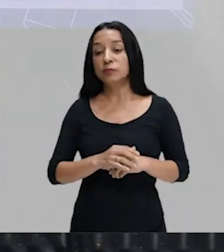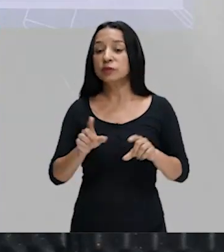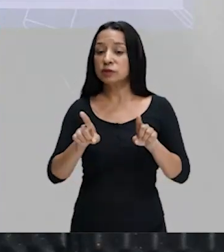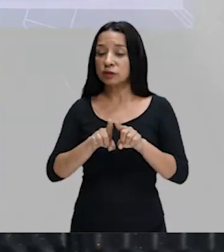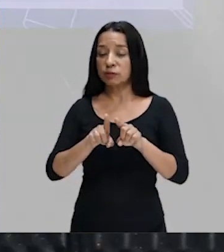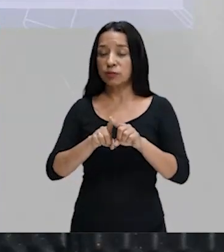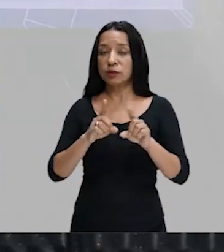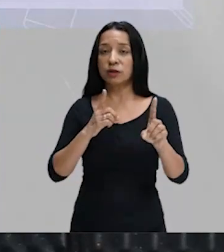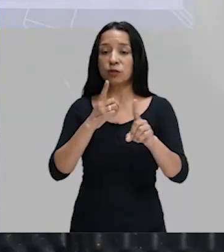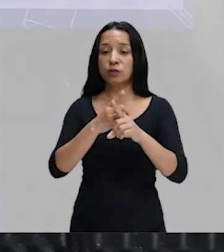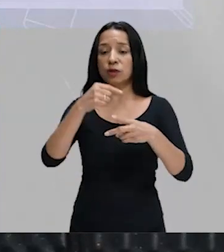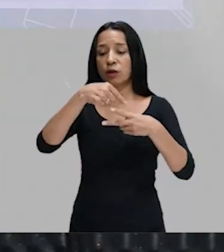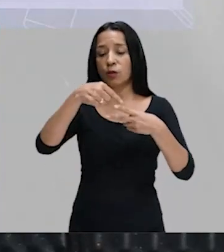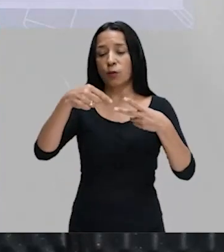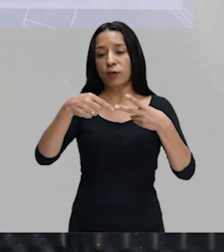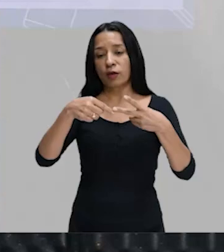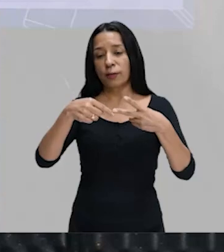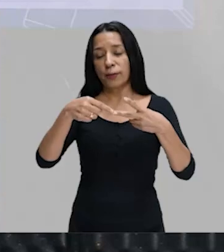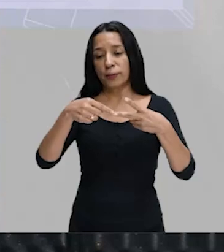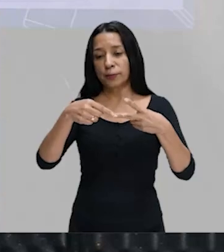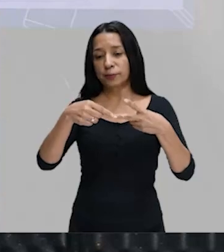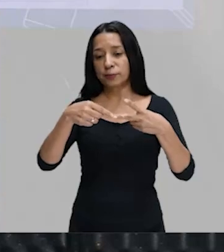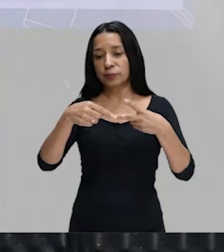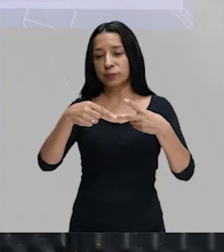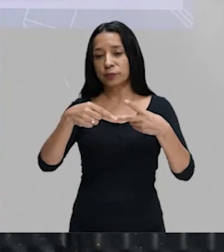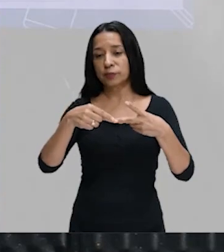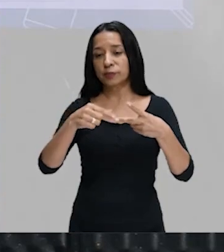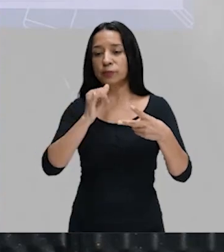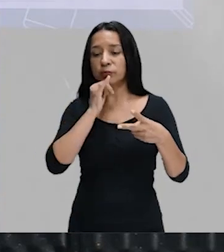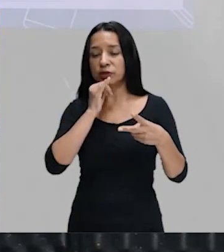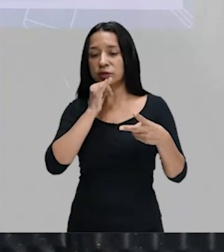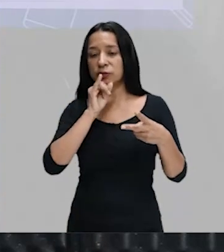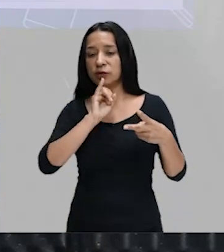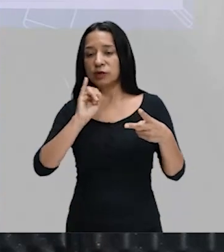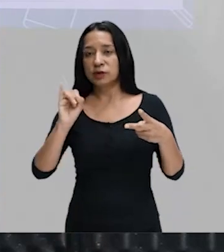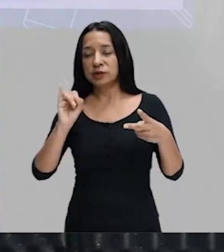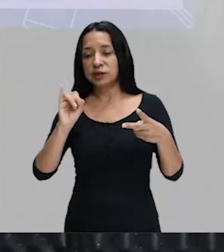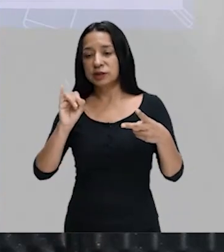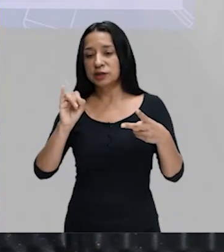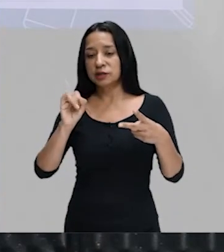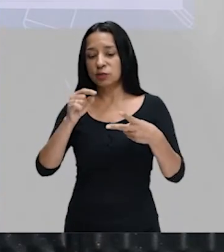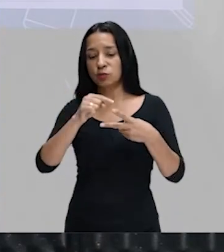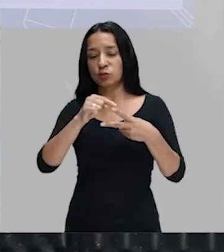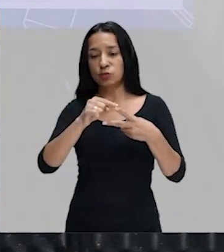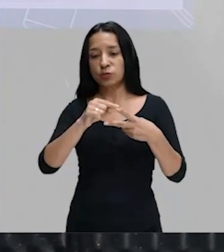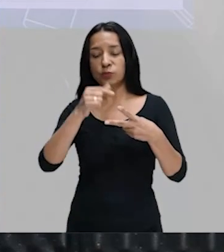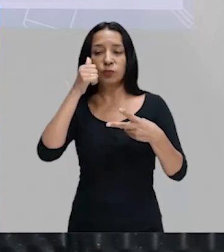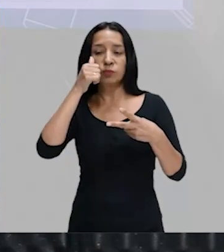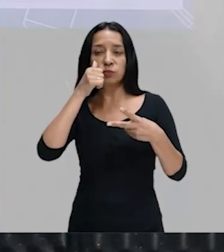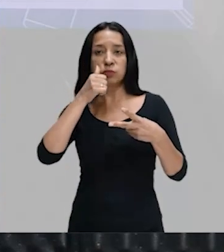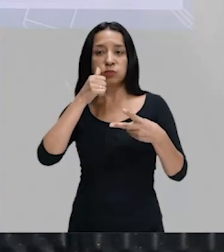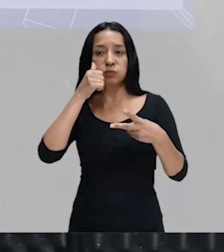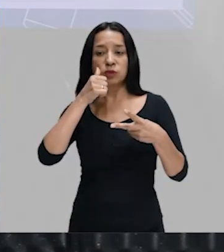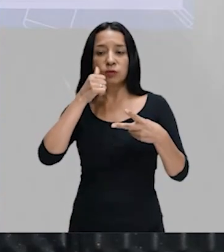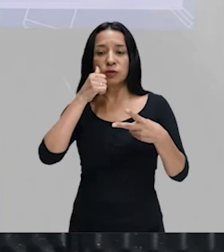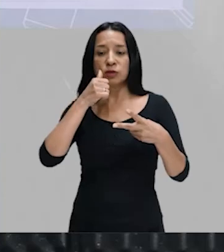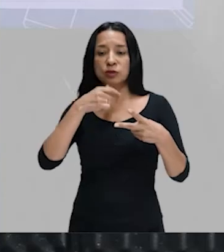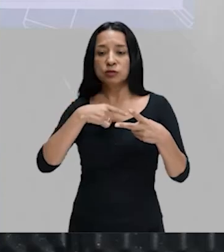XY. Se for um indivíduo do sexo feminino, eu vou ter dois cromossomos grandes aqui,